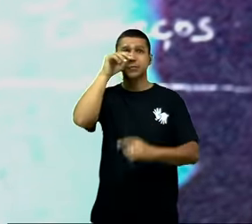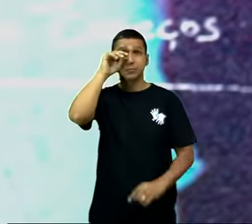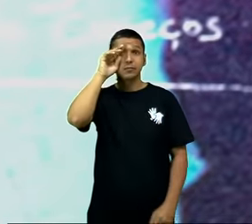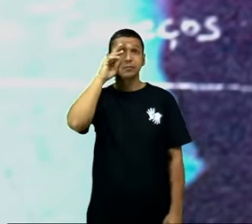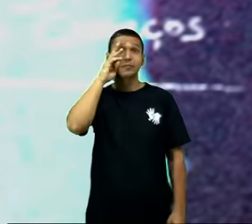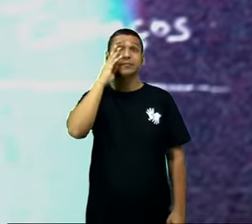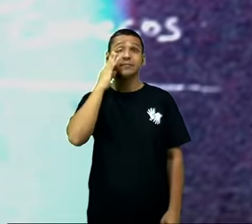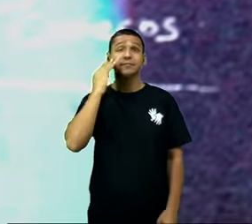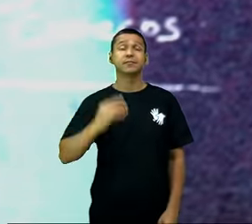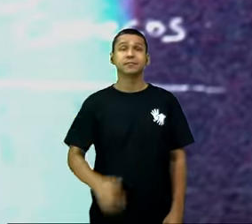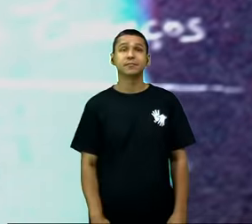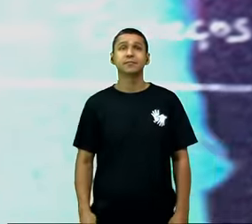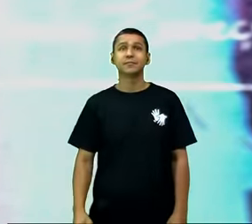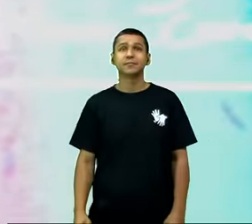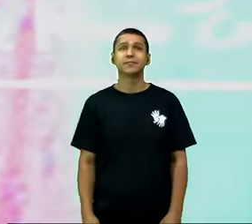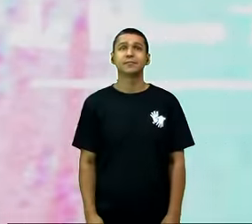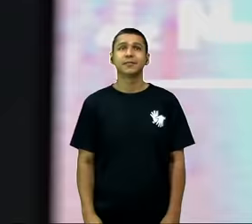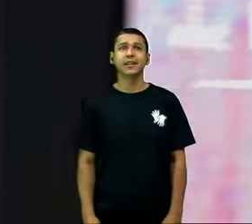Assim te diz o Senhor.